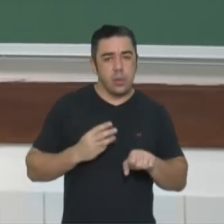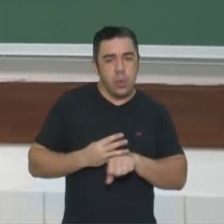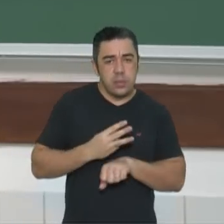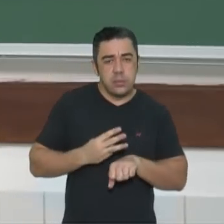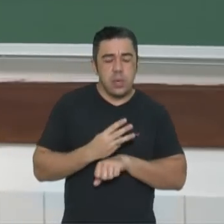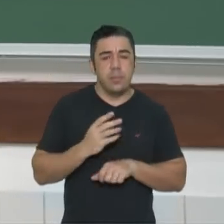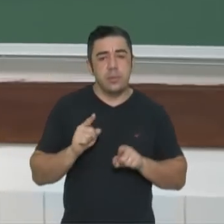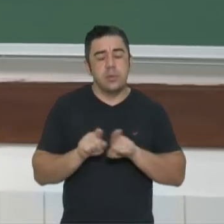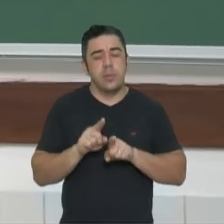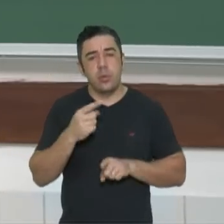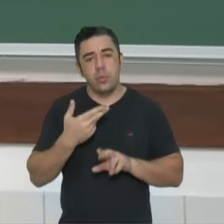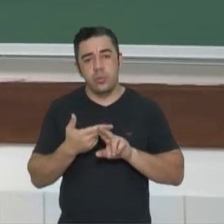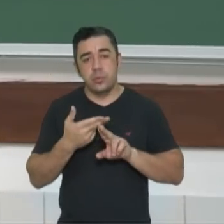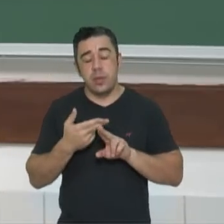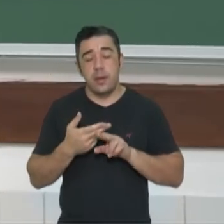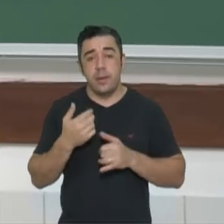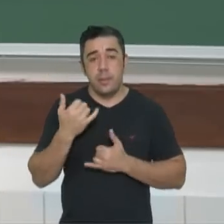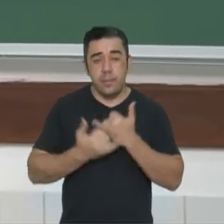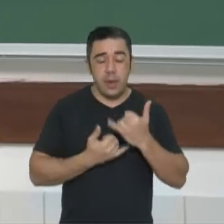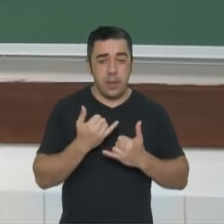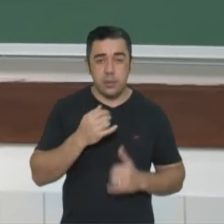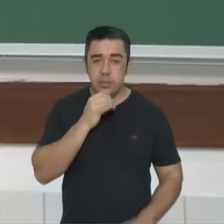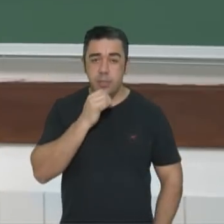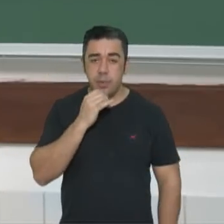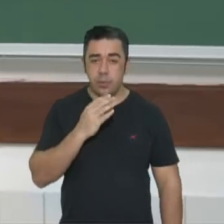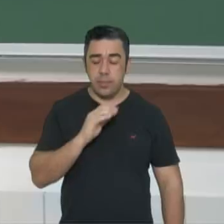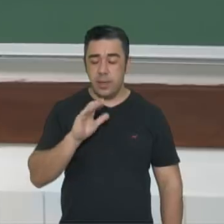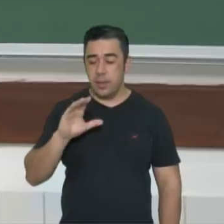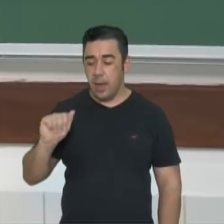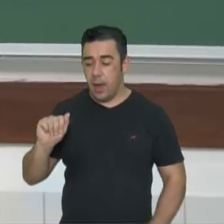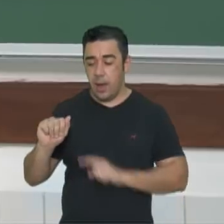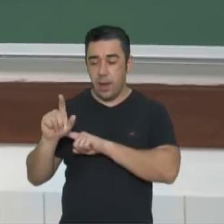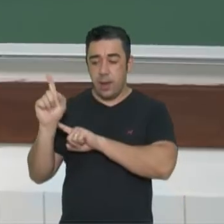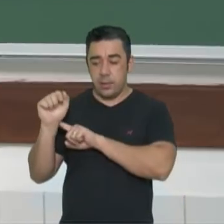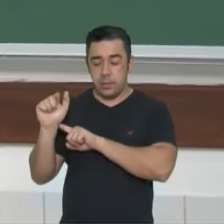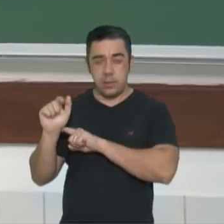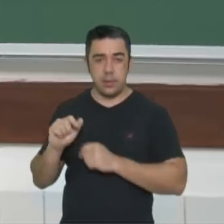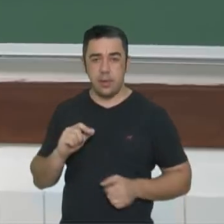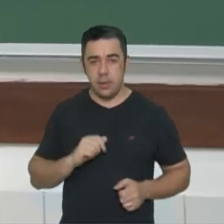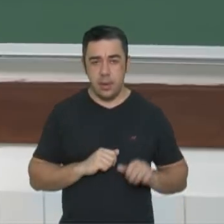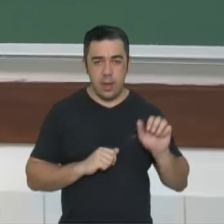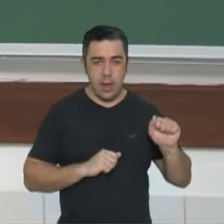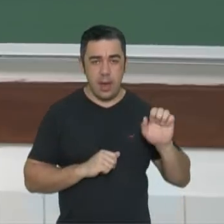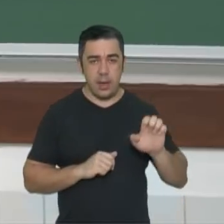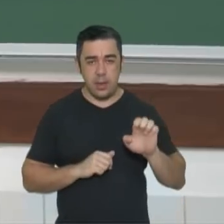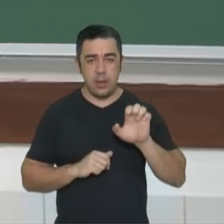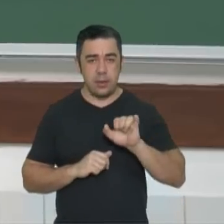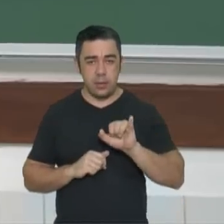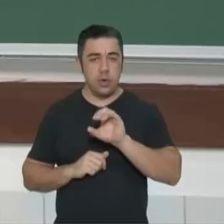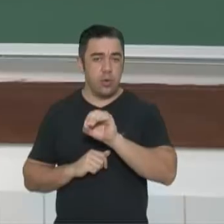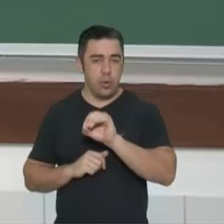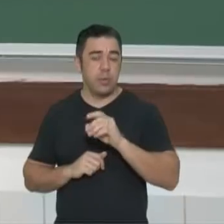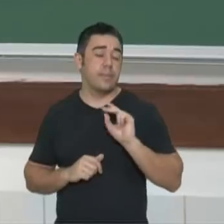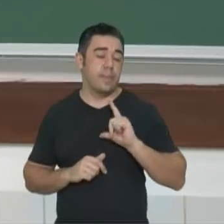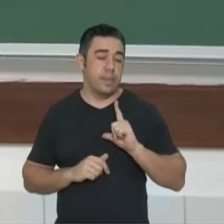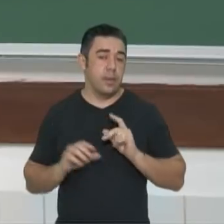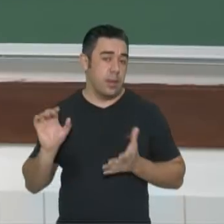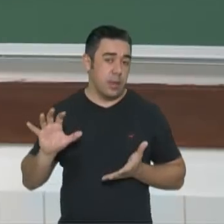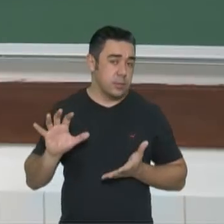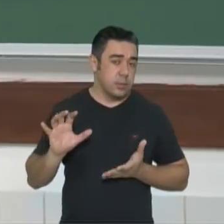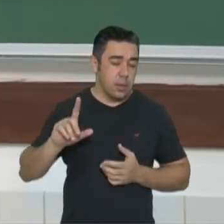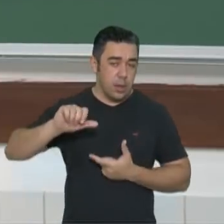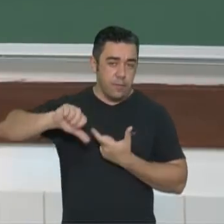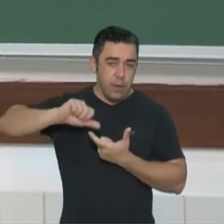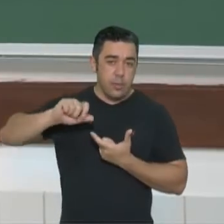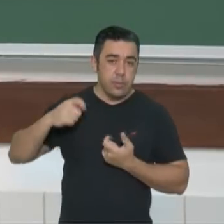verbos, não se esqueça de acentuar, porque brincar, principalmente as terminadas em A, E e O, e a grande maioria dos verbos terminados em A, E e O, certo? São terminados assim, então